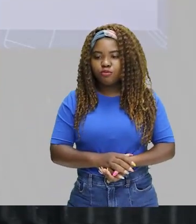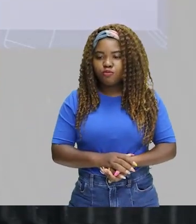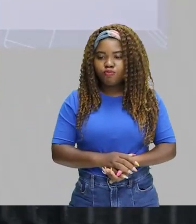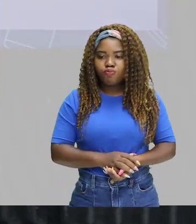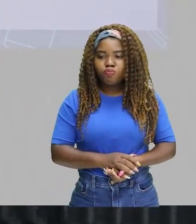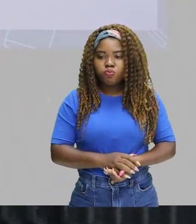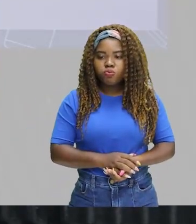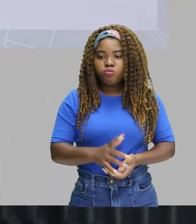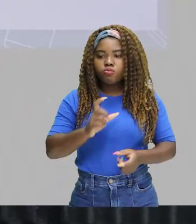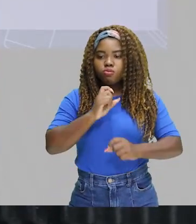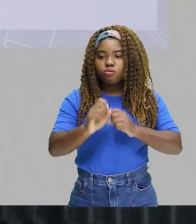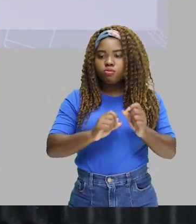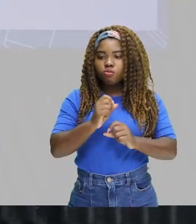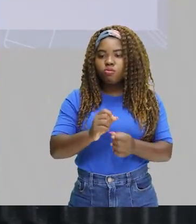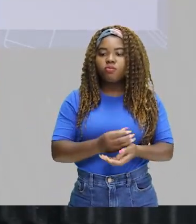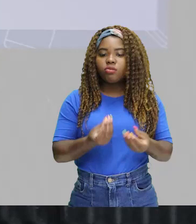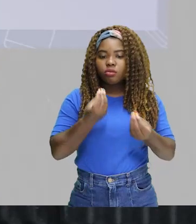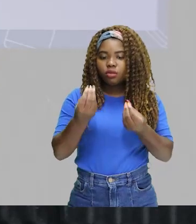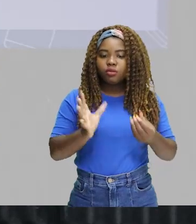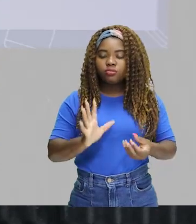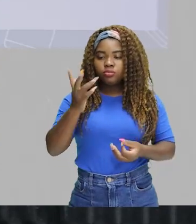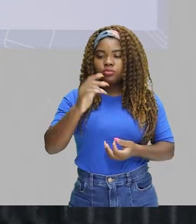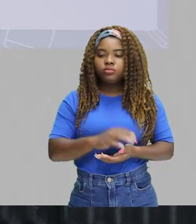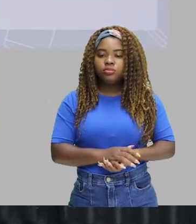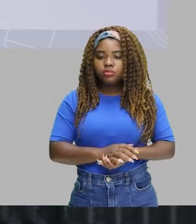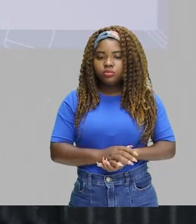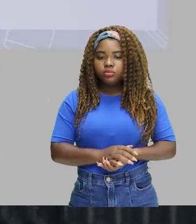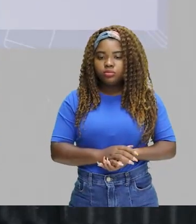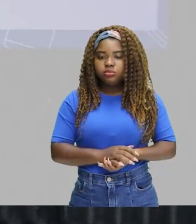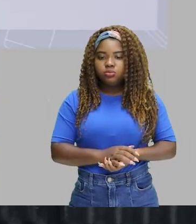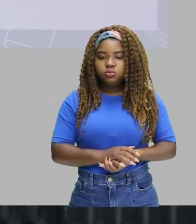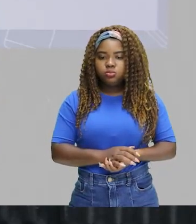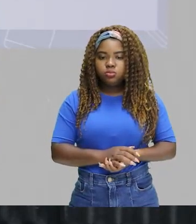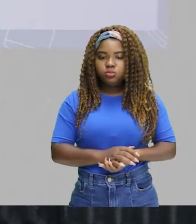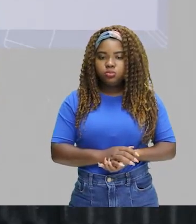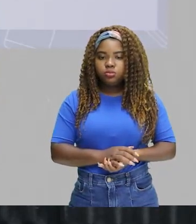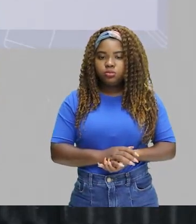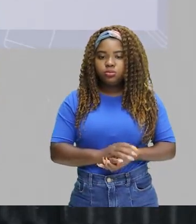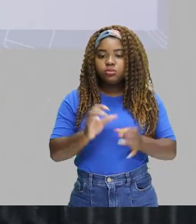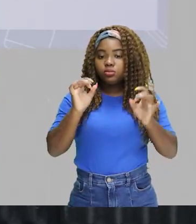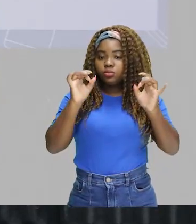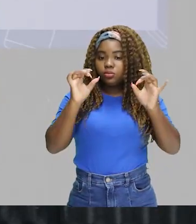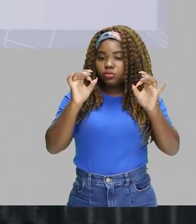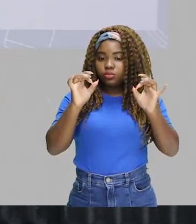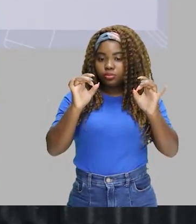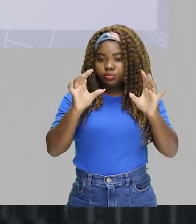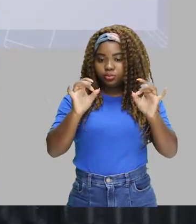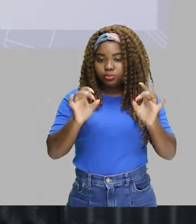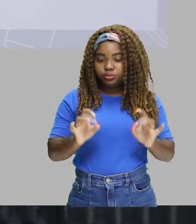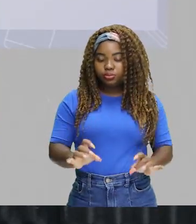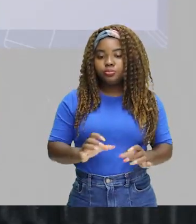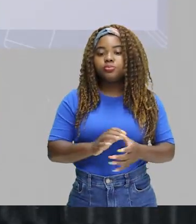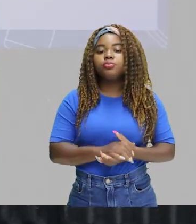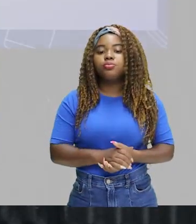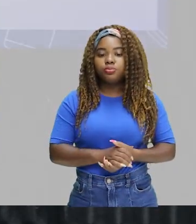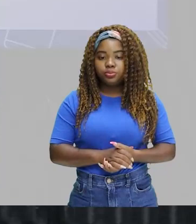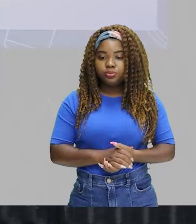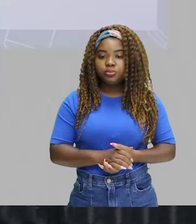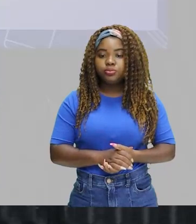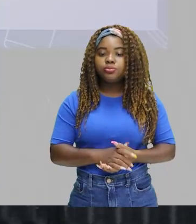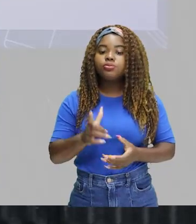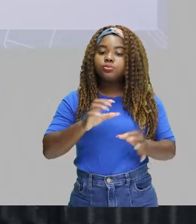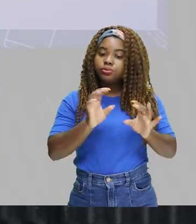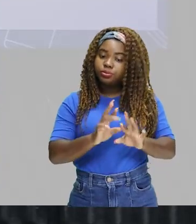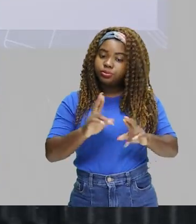tudo para que ele tenha ao norte e se posicione direitinho. As especificações do martelo. Também existe